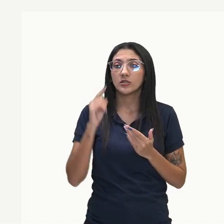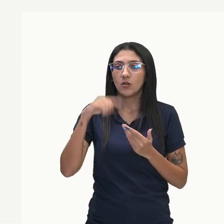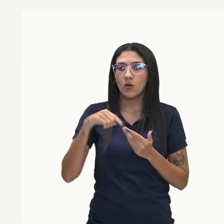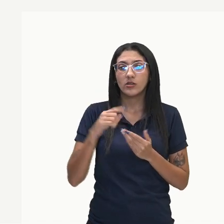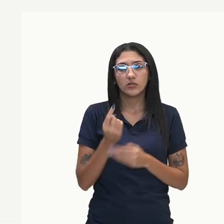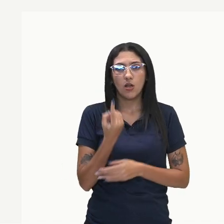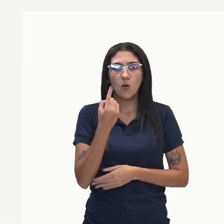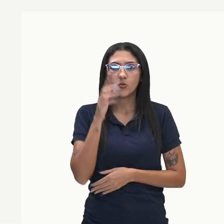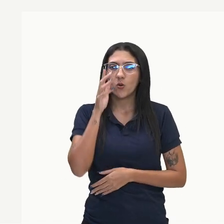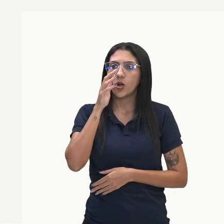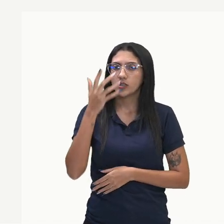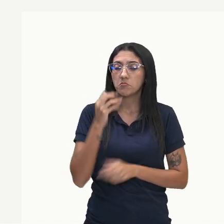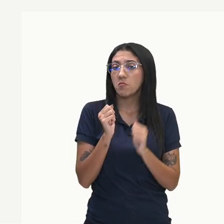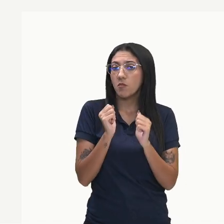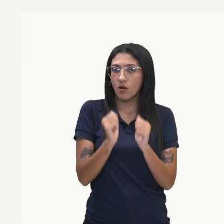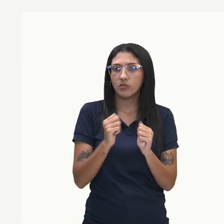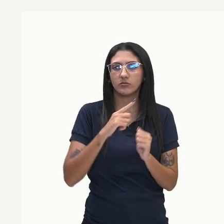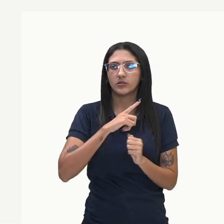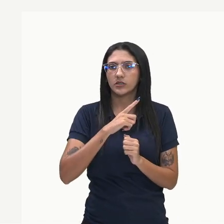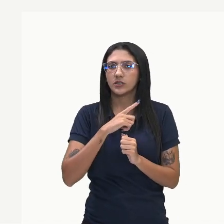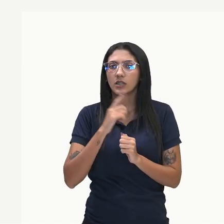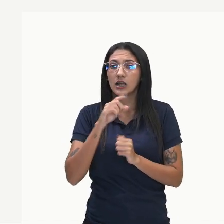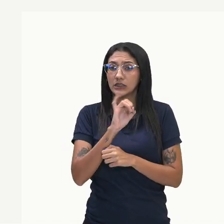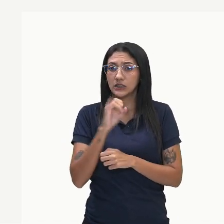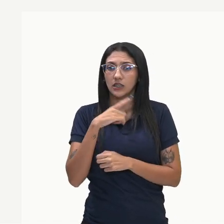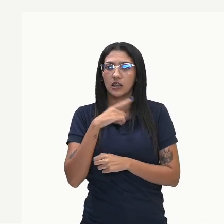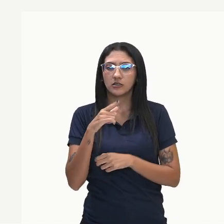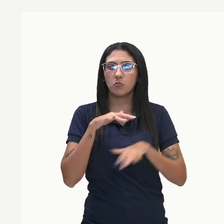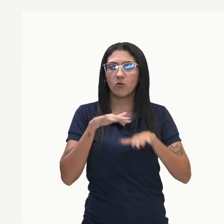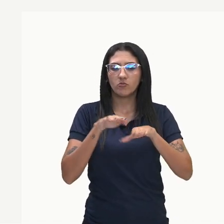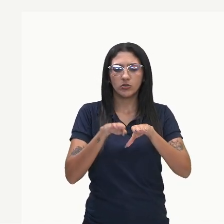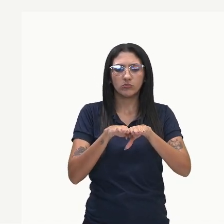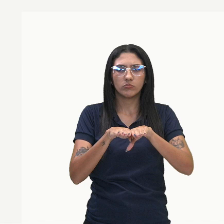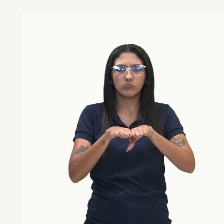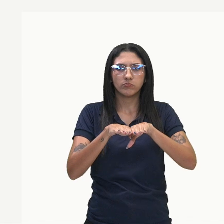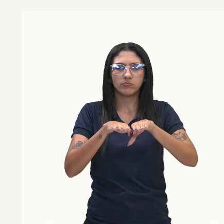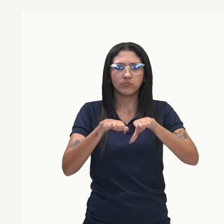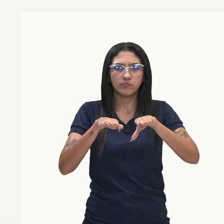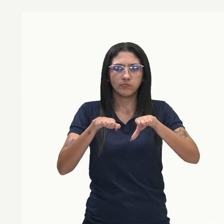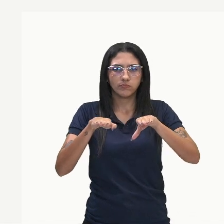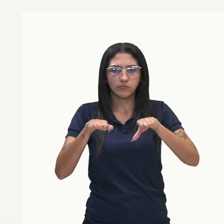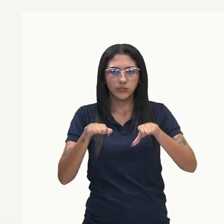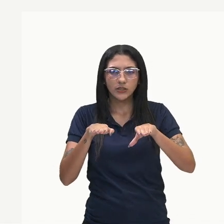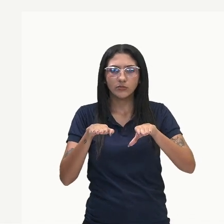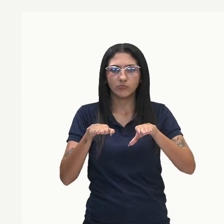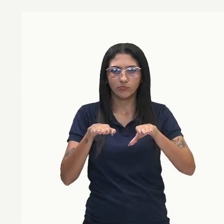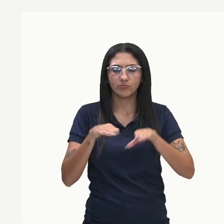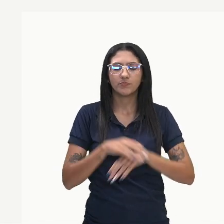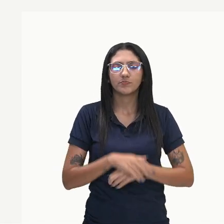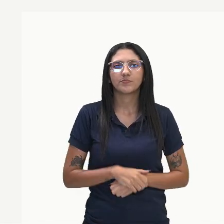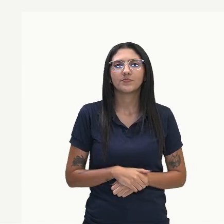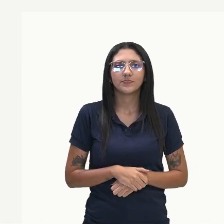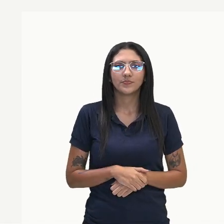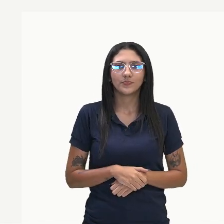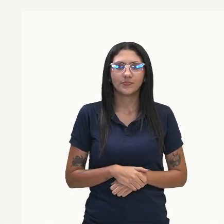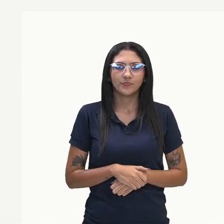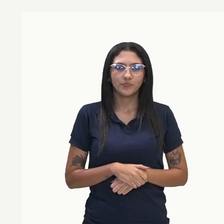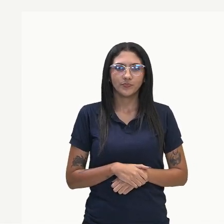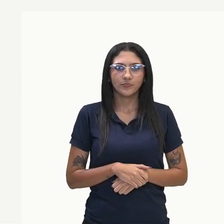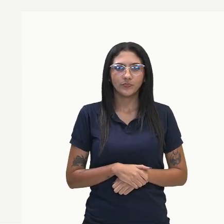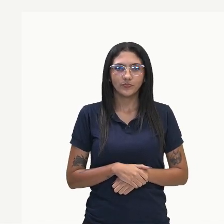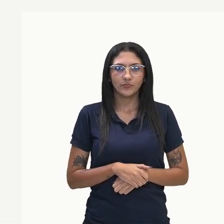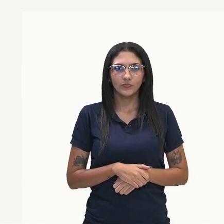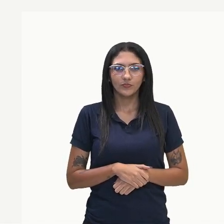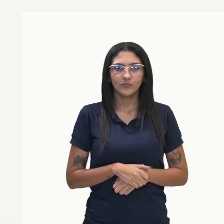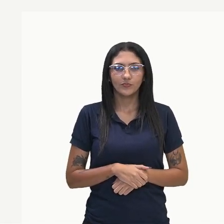das situações que podem acontecer quando essas placas começam a se separar, a se afastar. Vamos observar